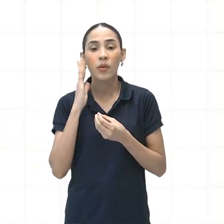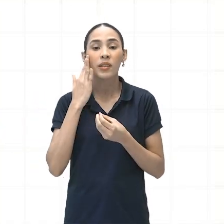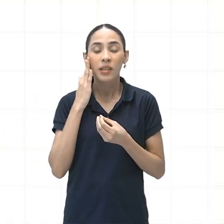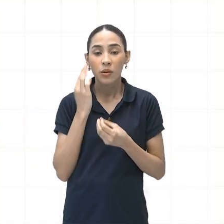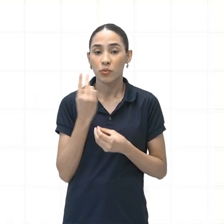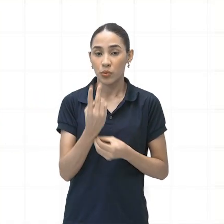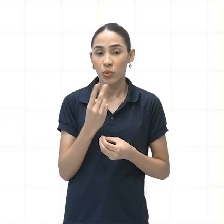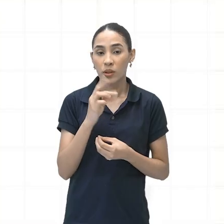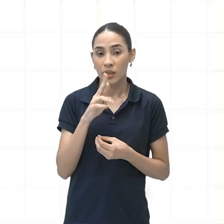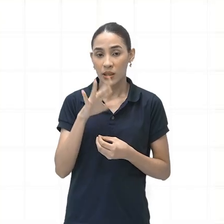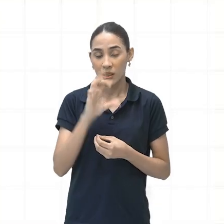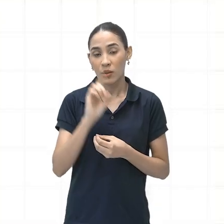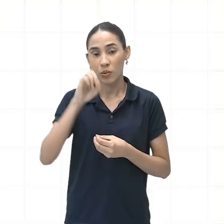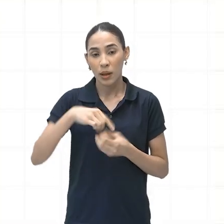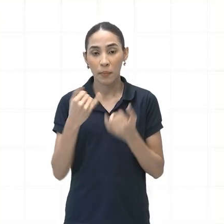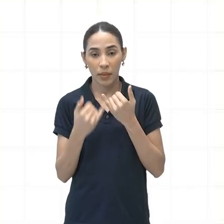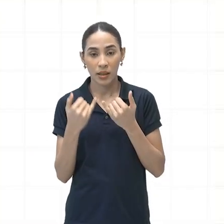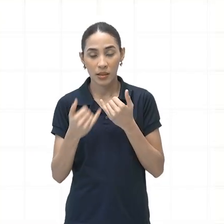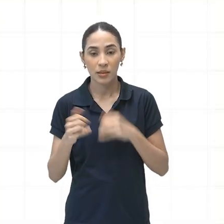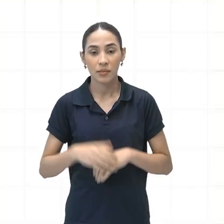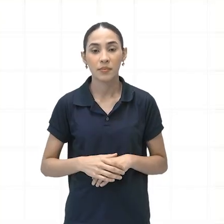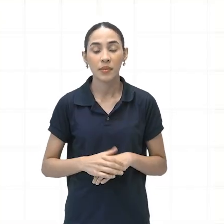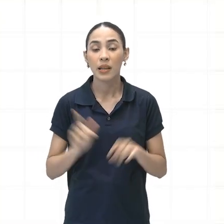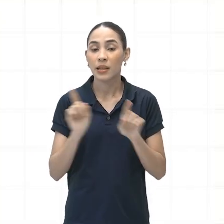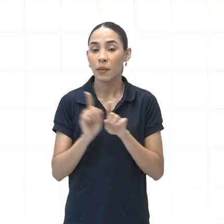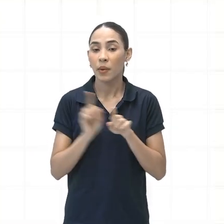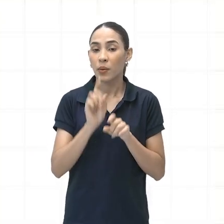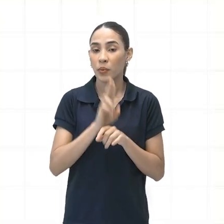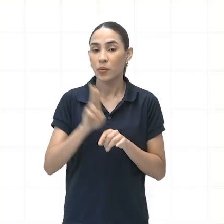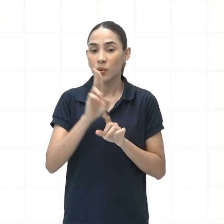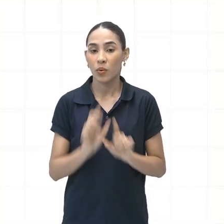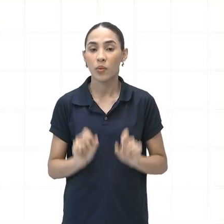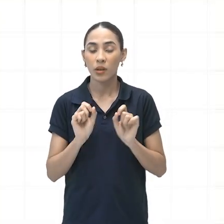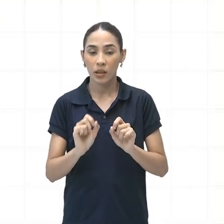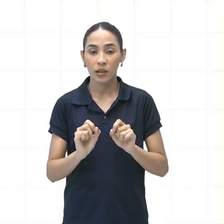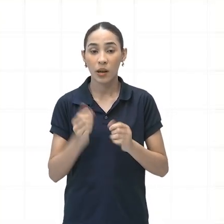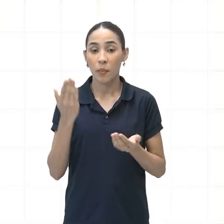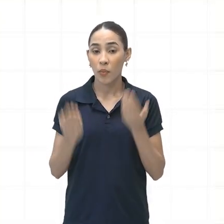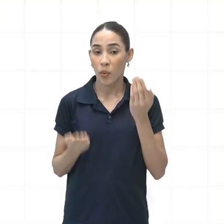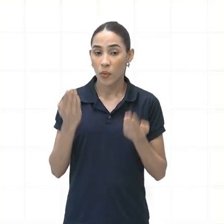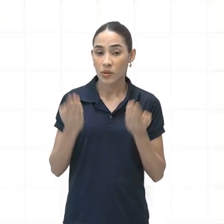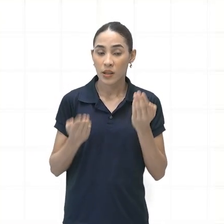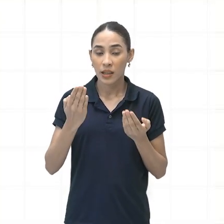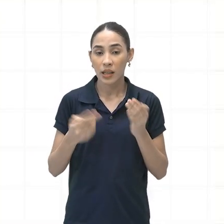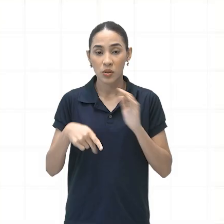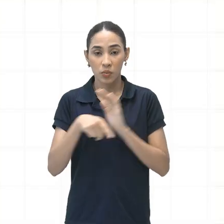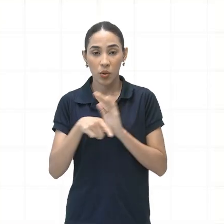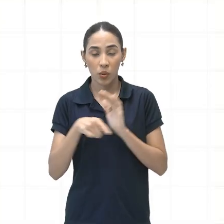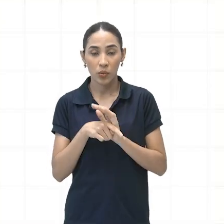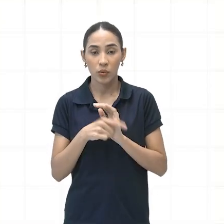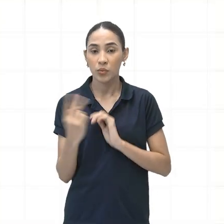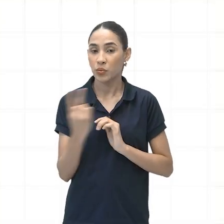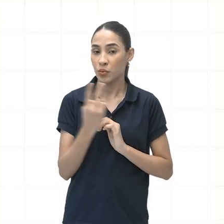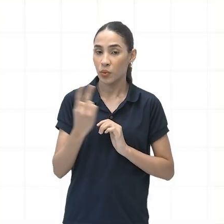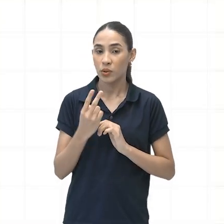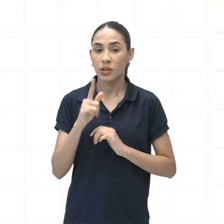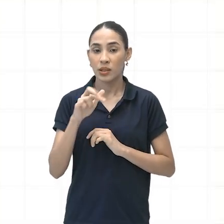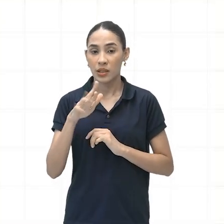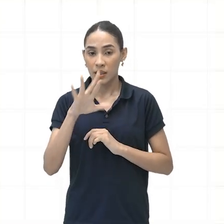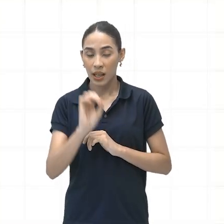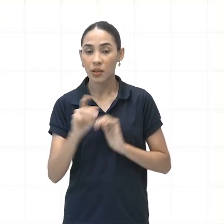dois triângulos são semelhantes, ele aplicou aí a proporcionalidade entre os